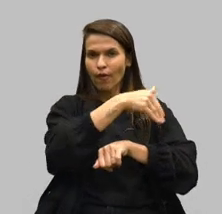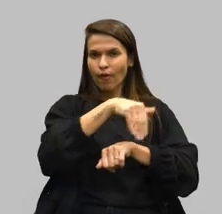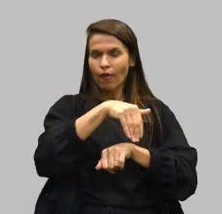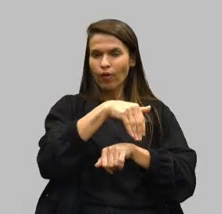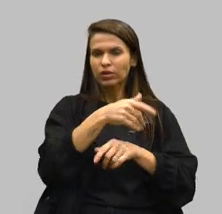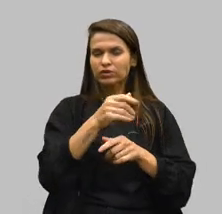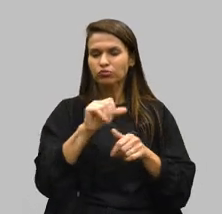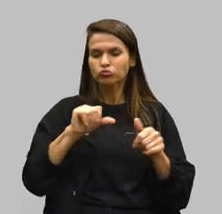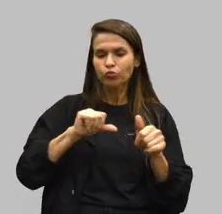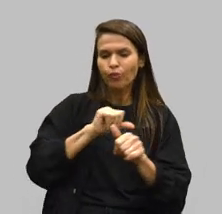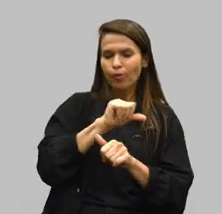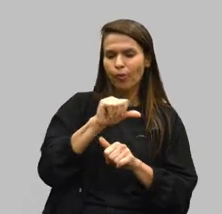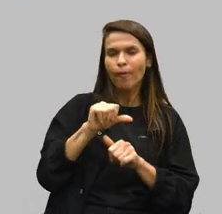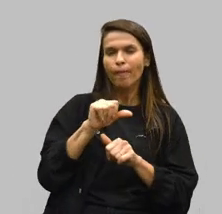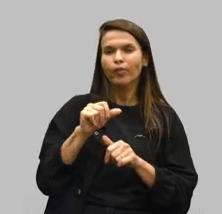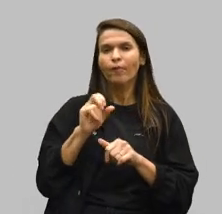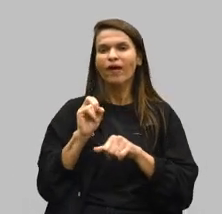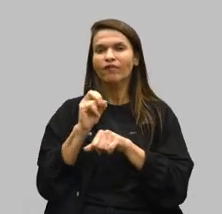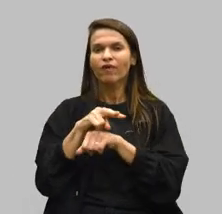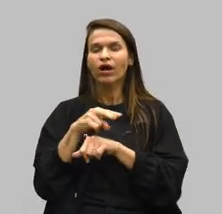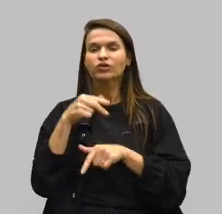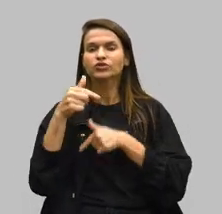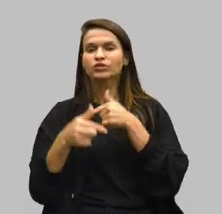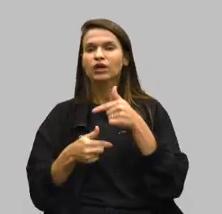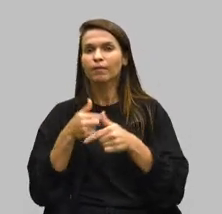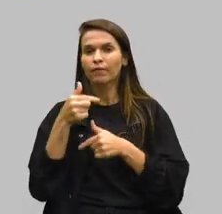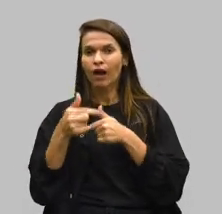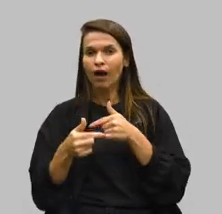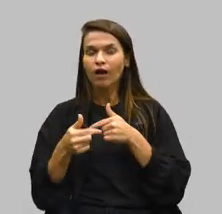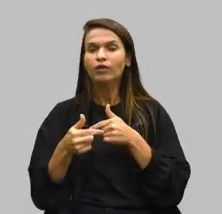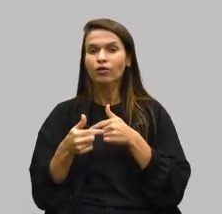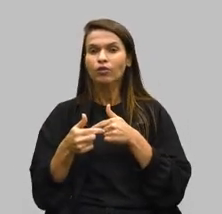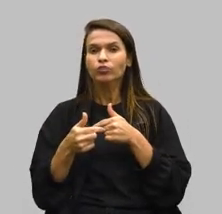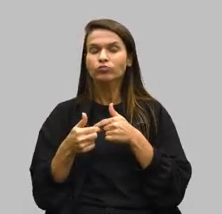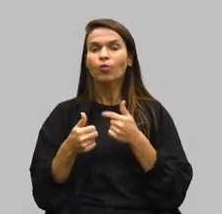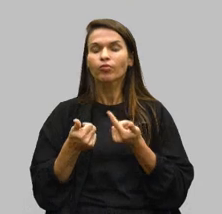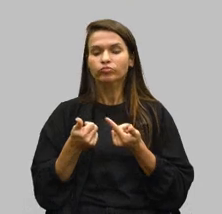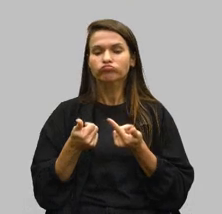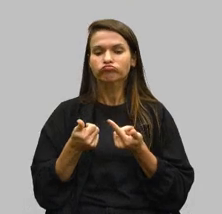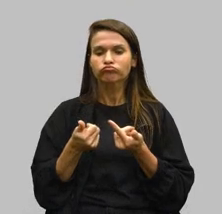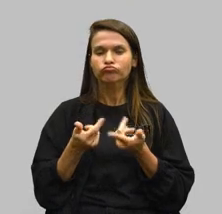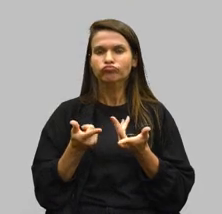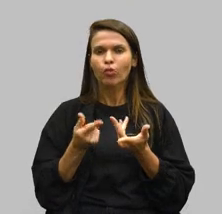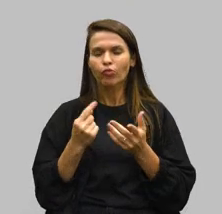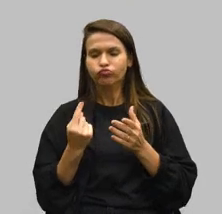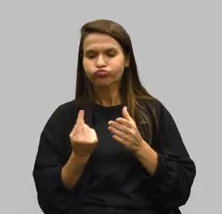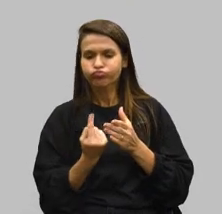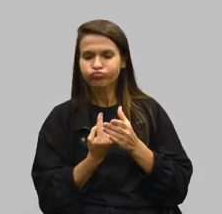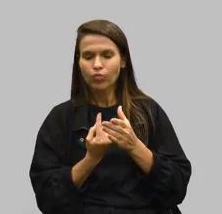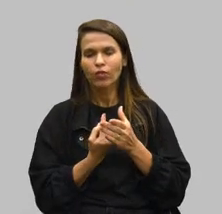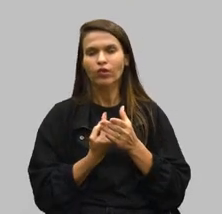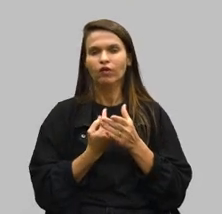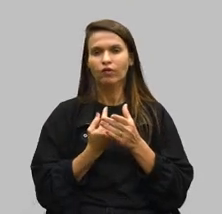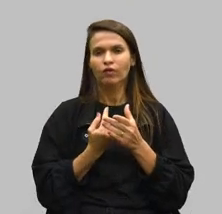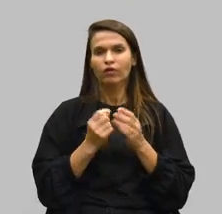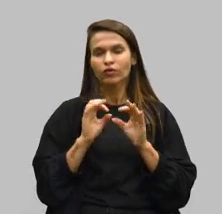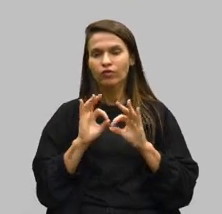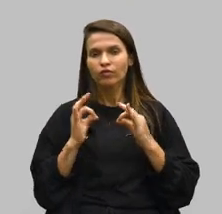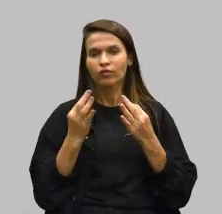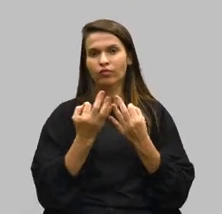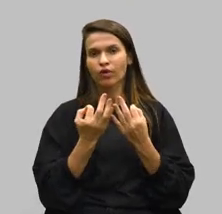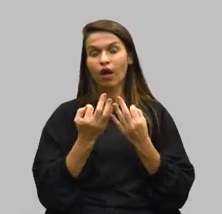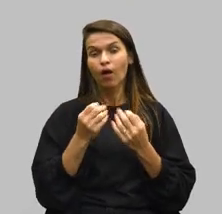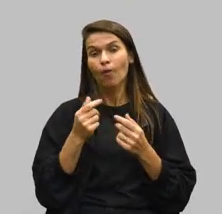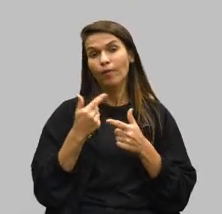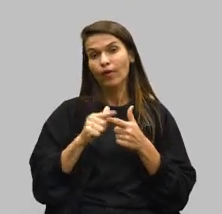trabalho quantas pessoas estão sendo recuperadas por seu convívio familiar e social porque é um problema de saúde pública